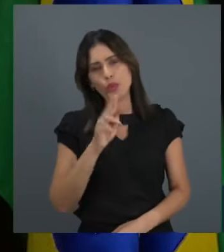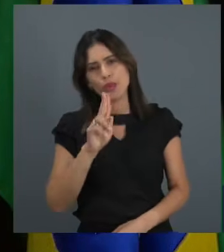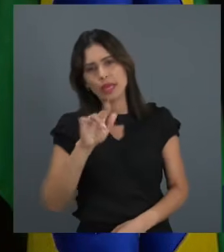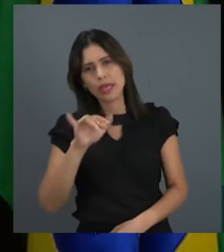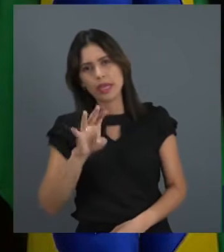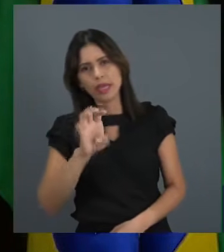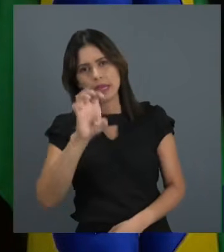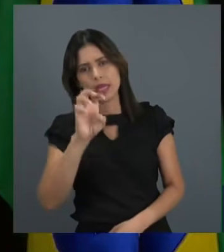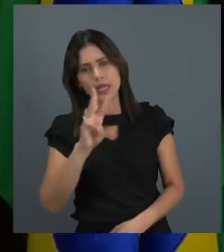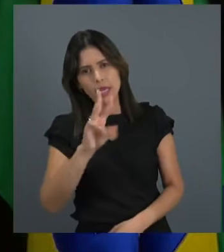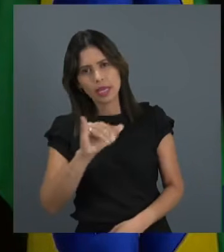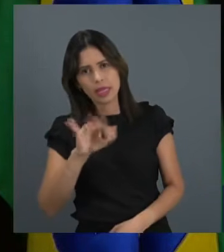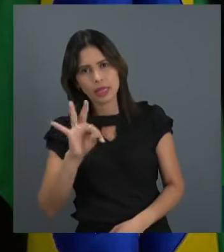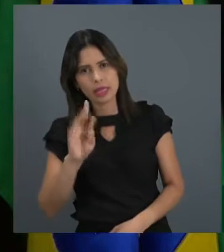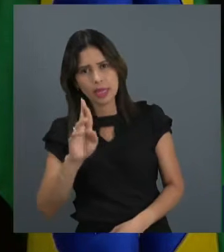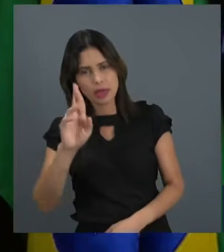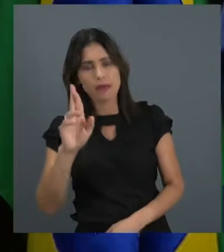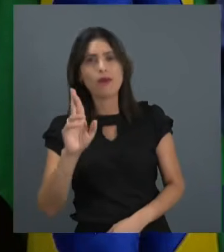aberto um processo de impeachment.